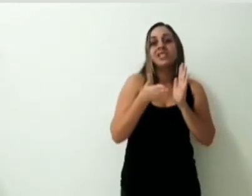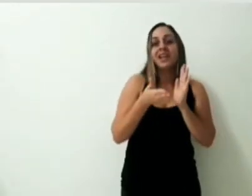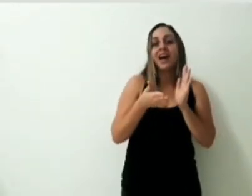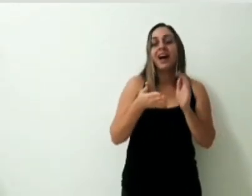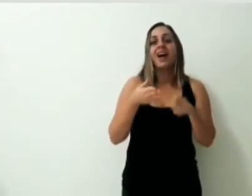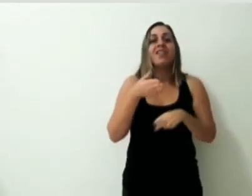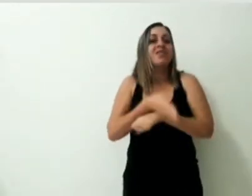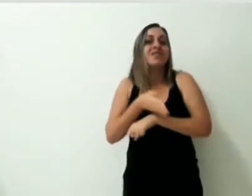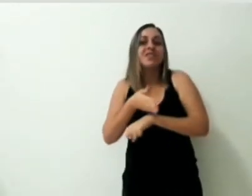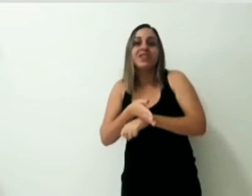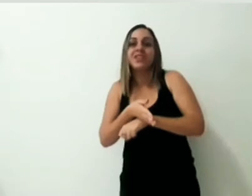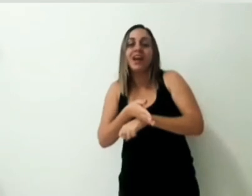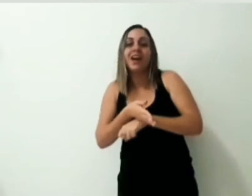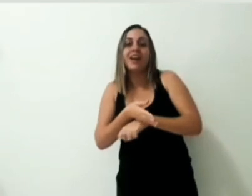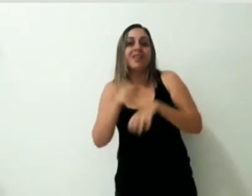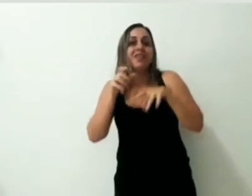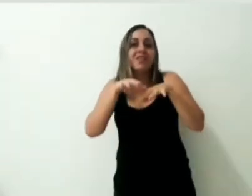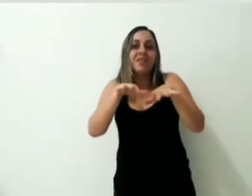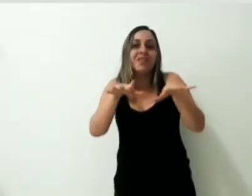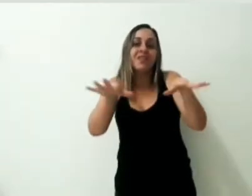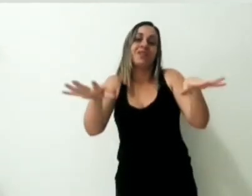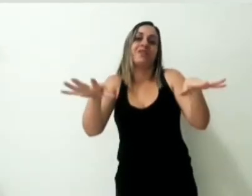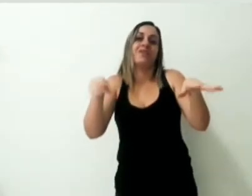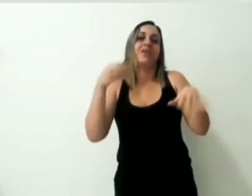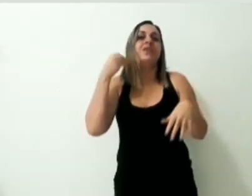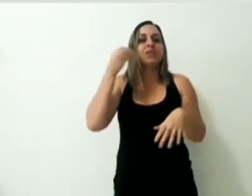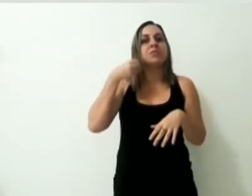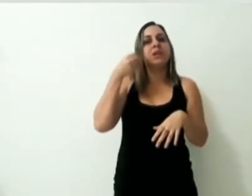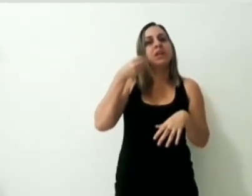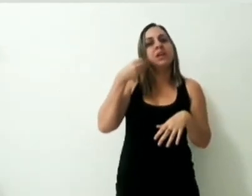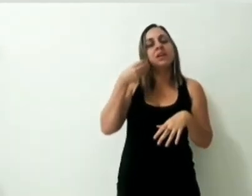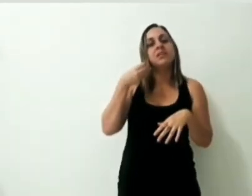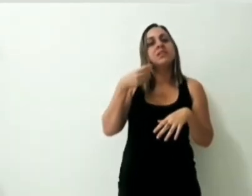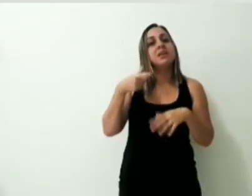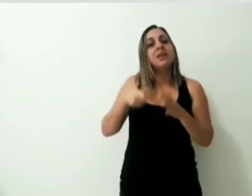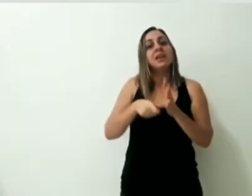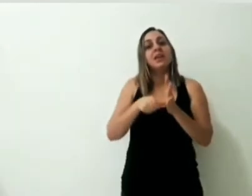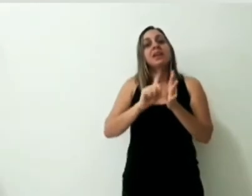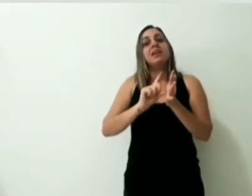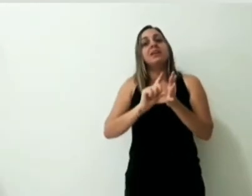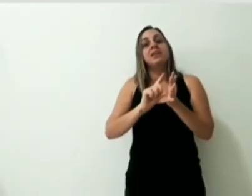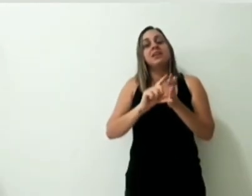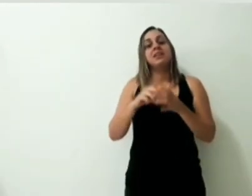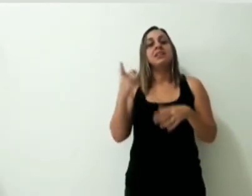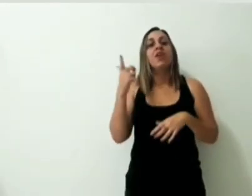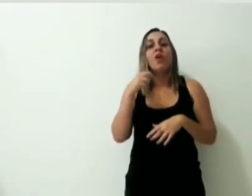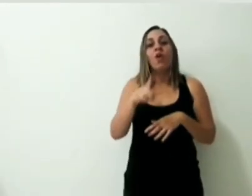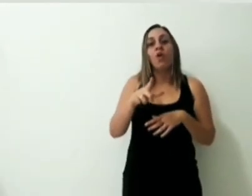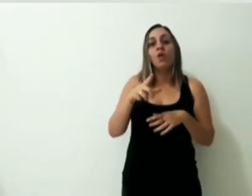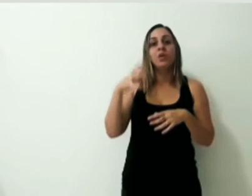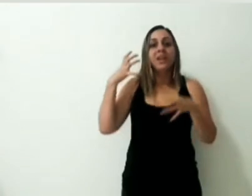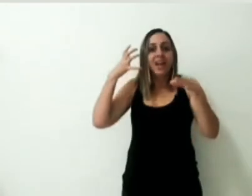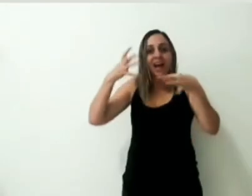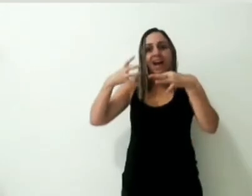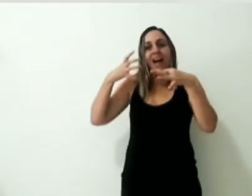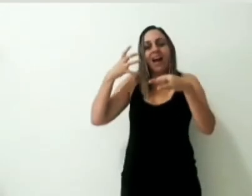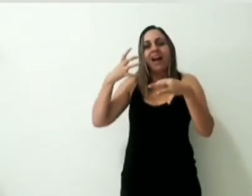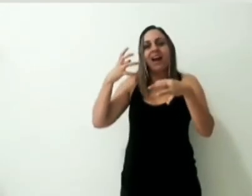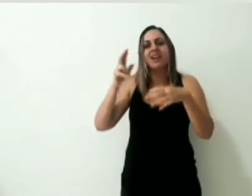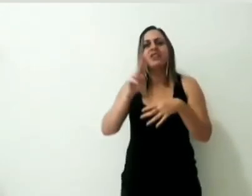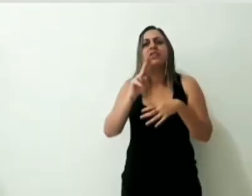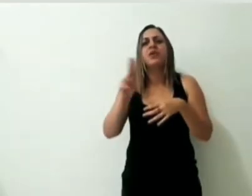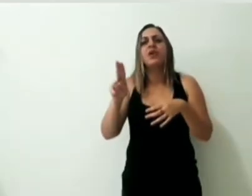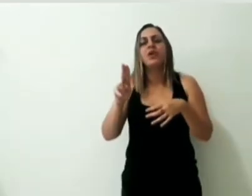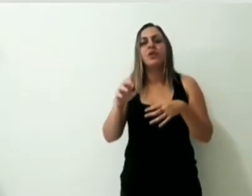experimental. E antes dela, outra também já fazia isso, que era a Rádio Clube de Pernambuco, instalada